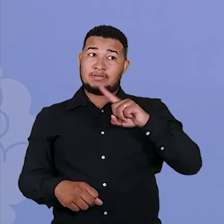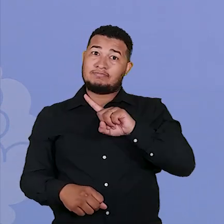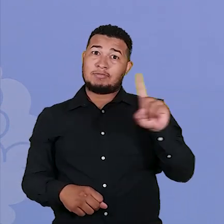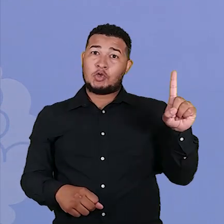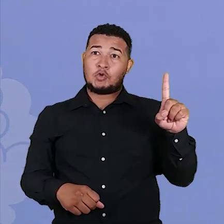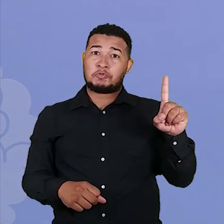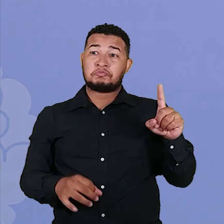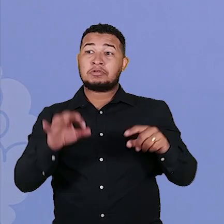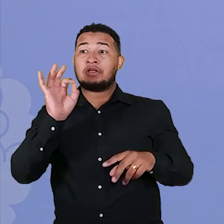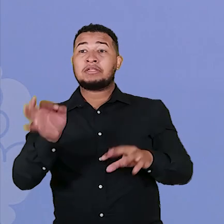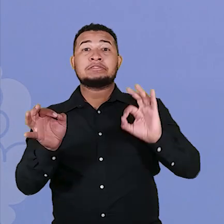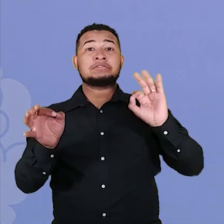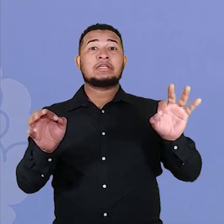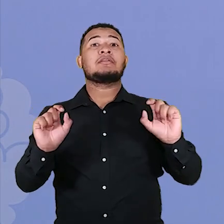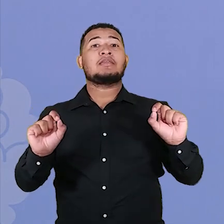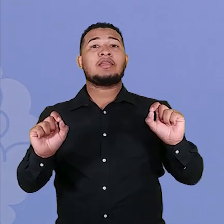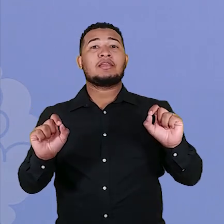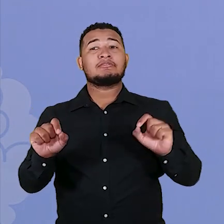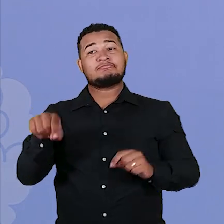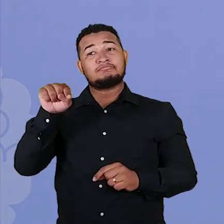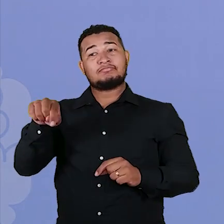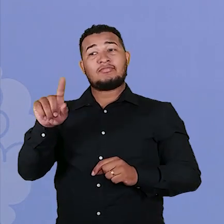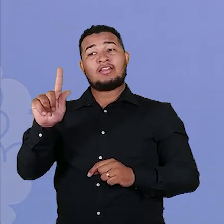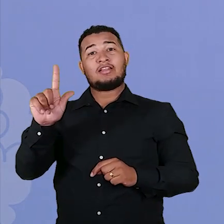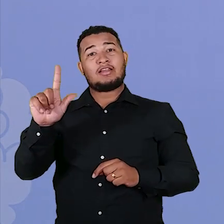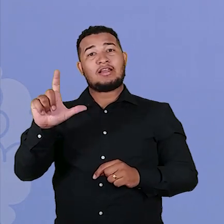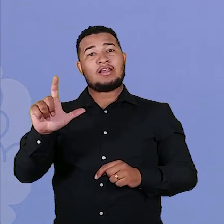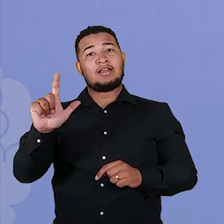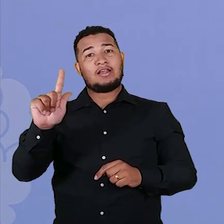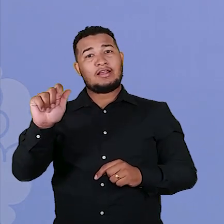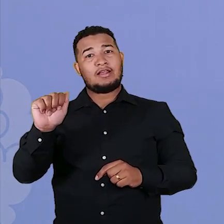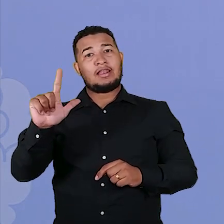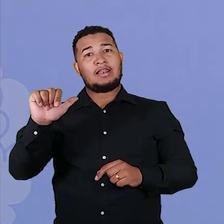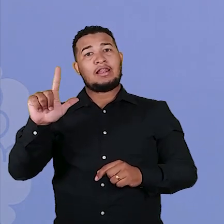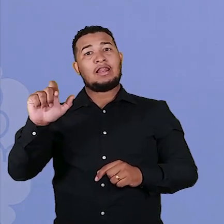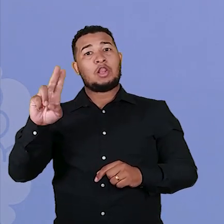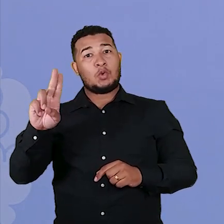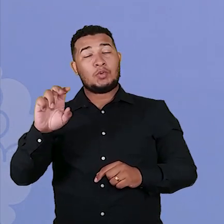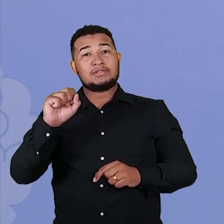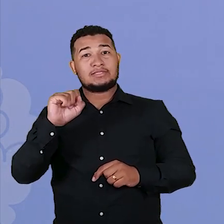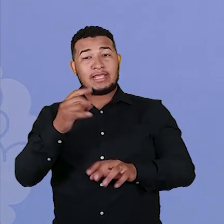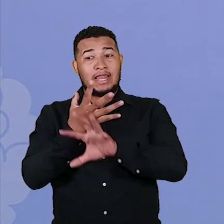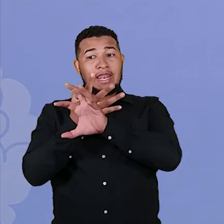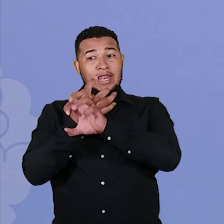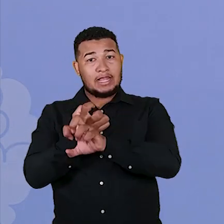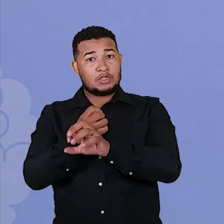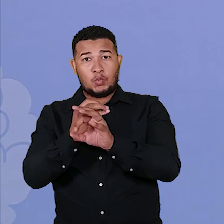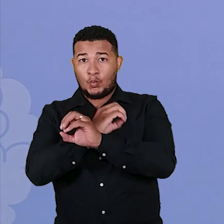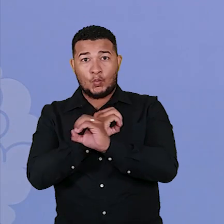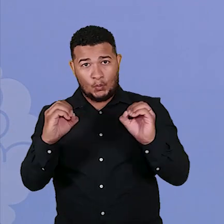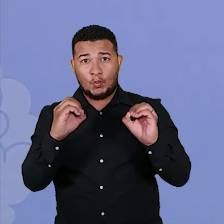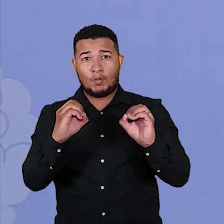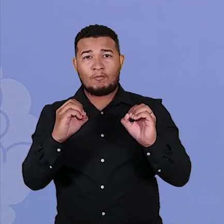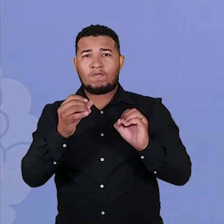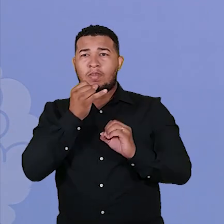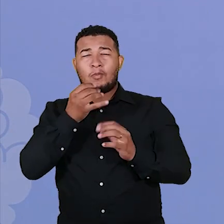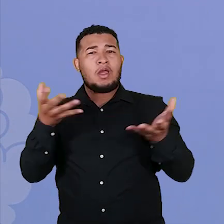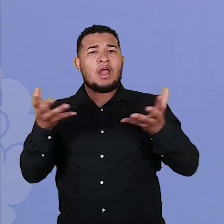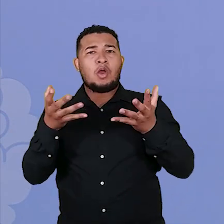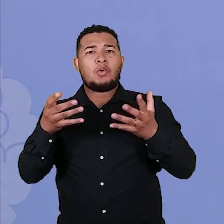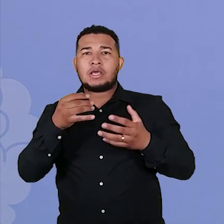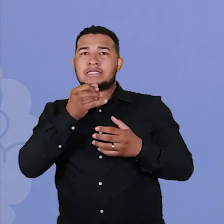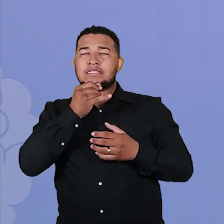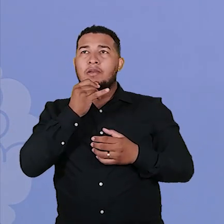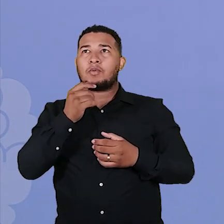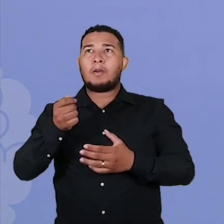então quem tava certo galileu se você desconsiderar o atrito vamos lá que você